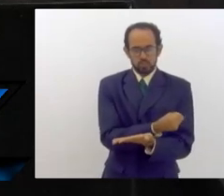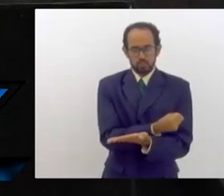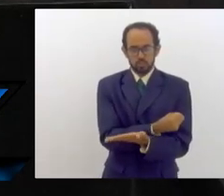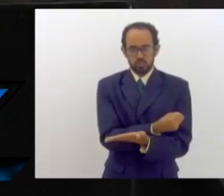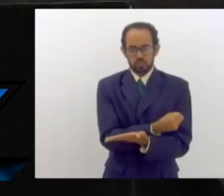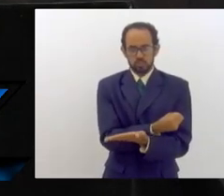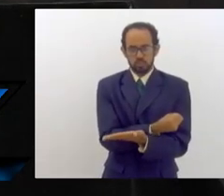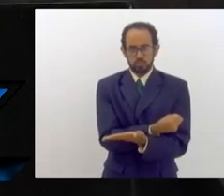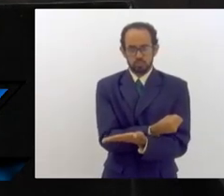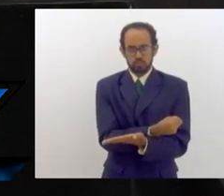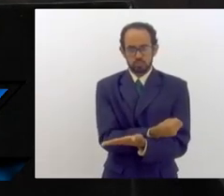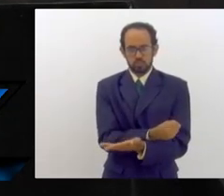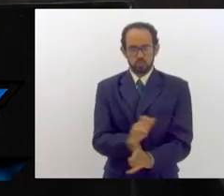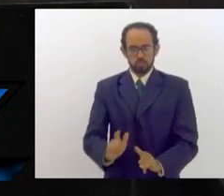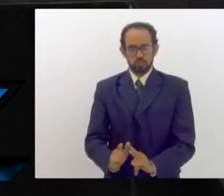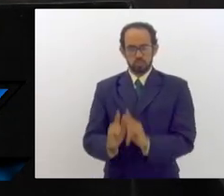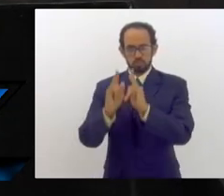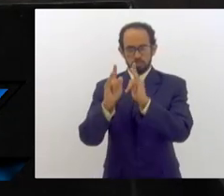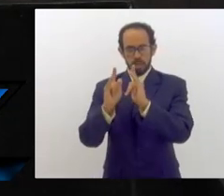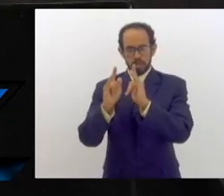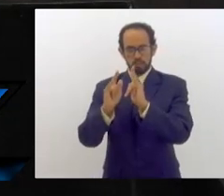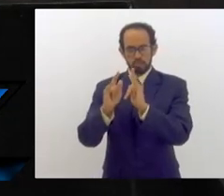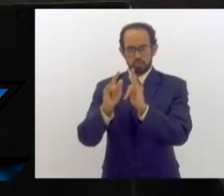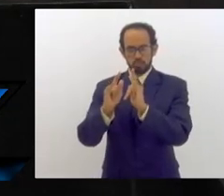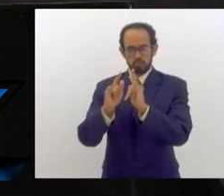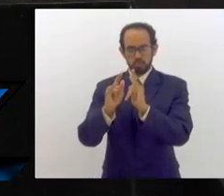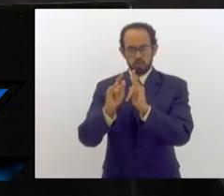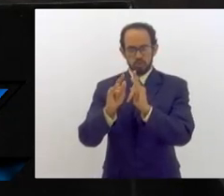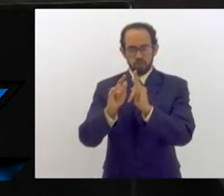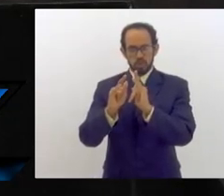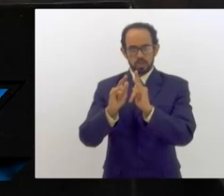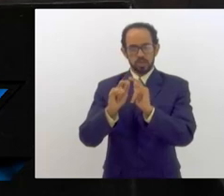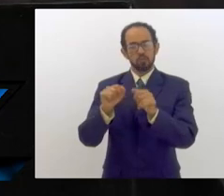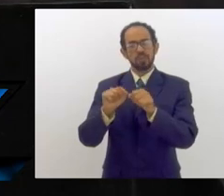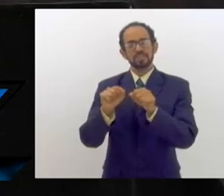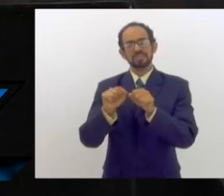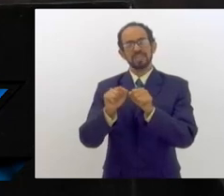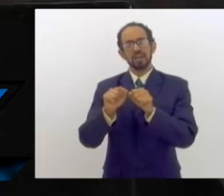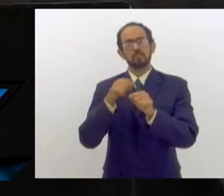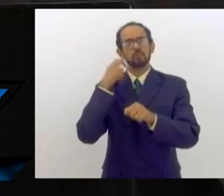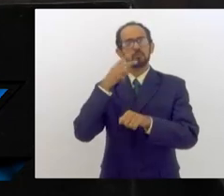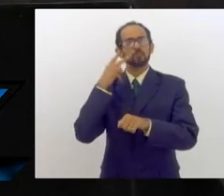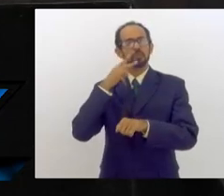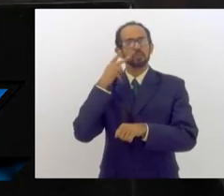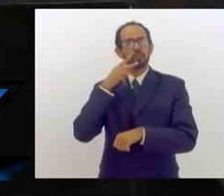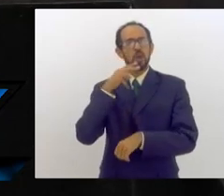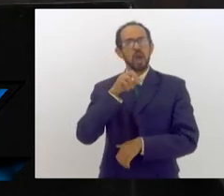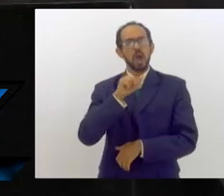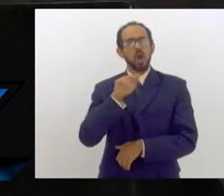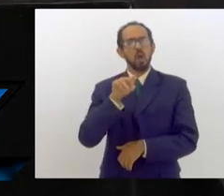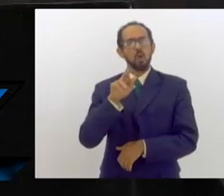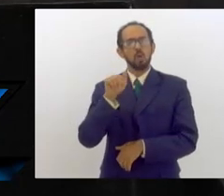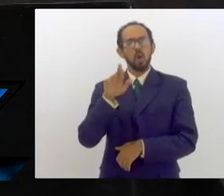alojamento das vinícolas Aurora cooperativa Garibaldi